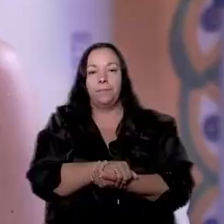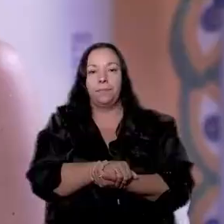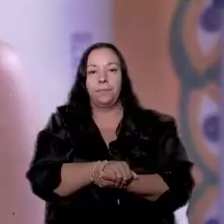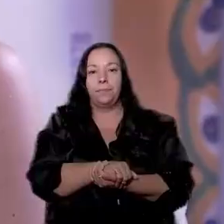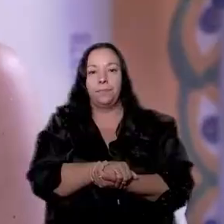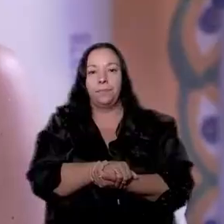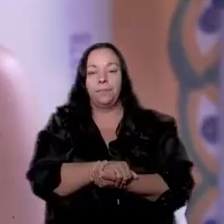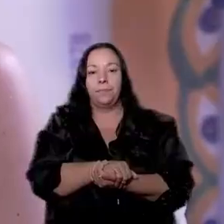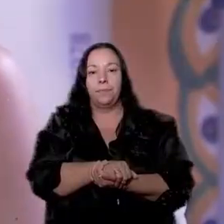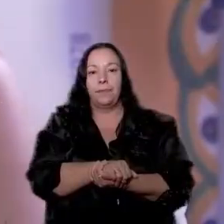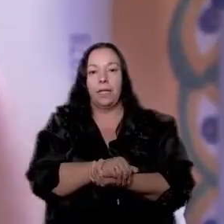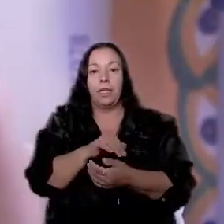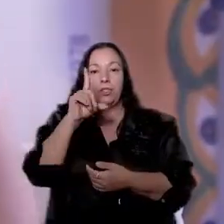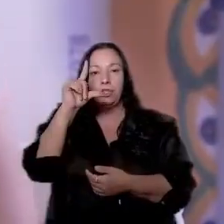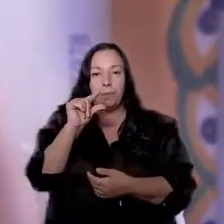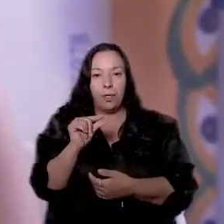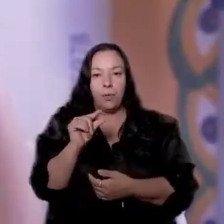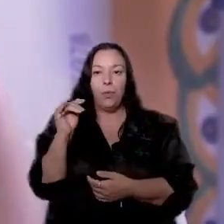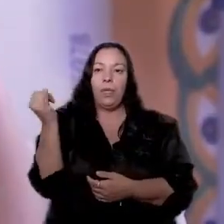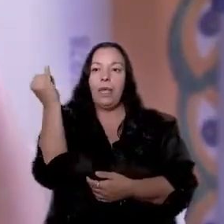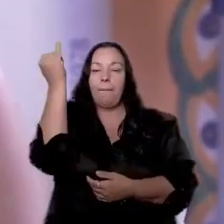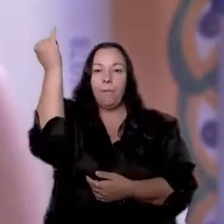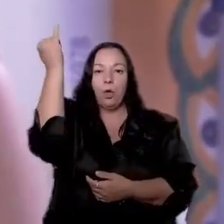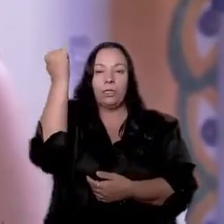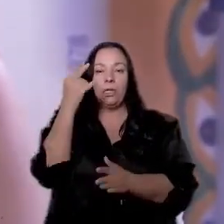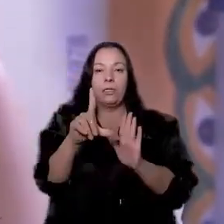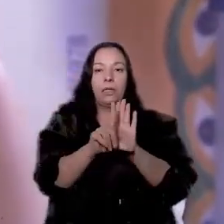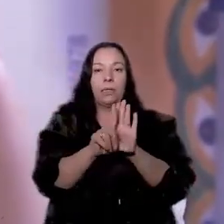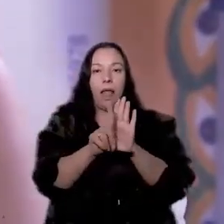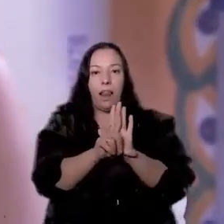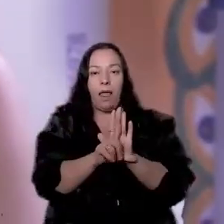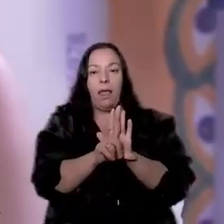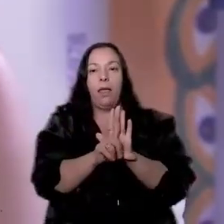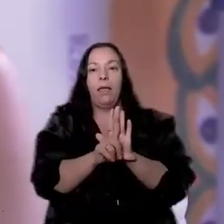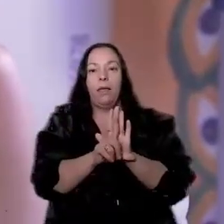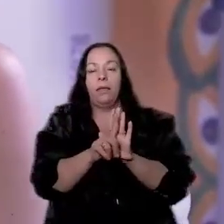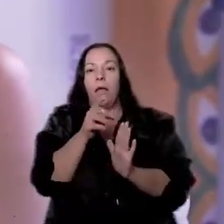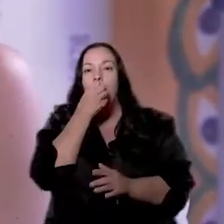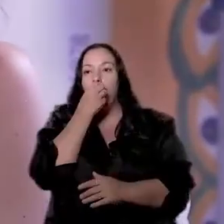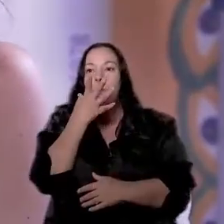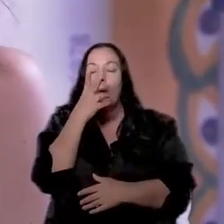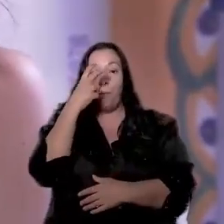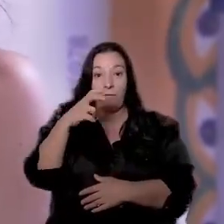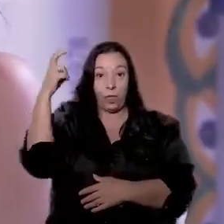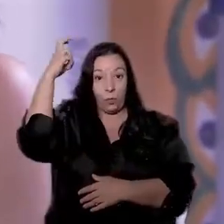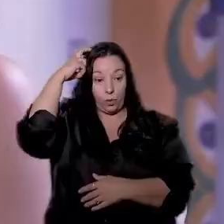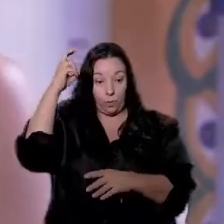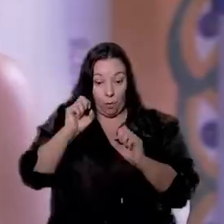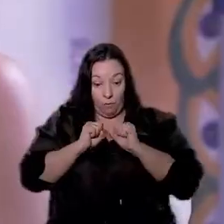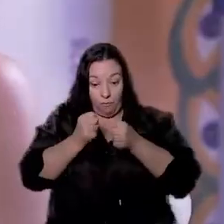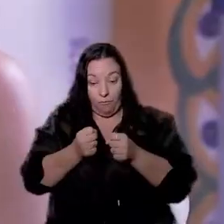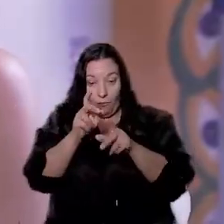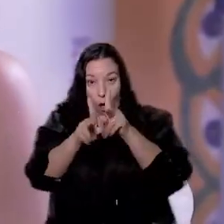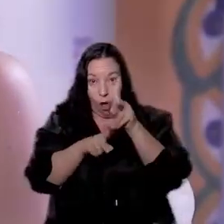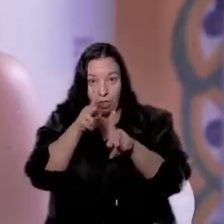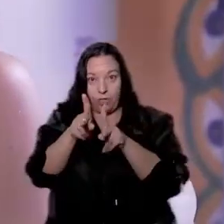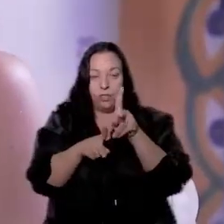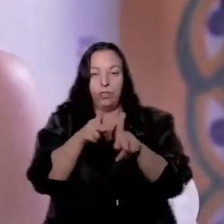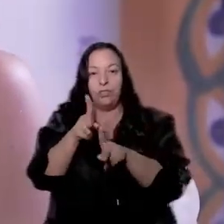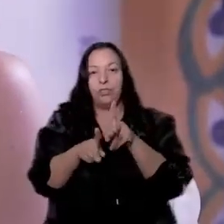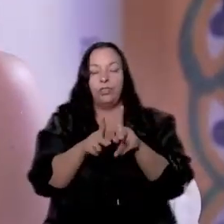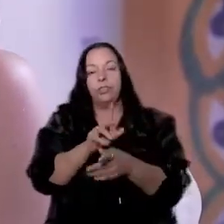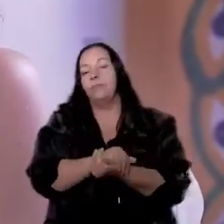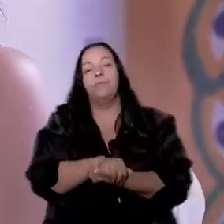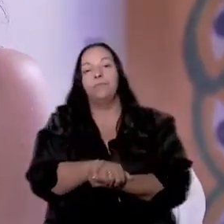tentam reduzir a importância da lei, mas o bom é que o povo da cultura é um povo forte, que não deixa isso acontecer de